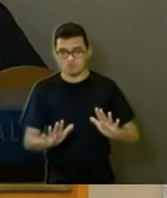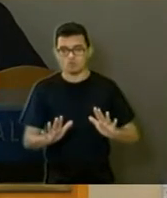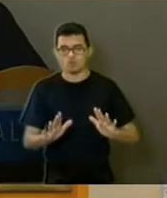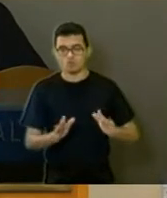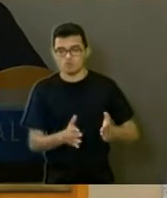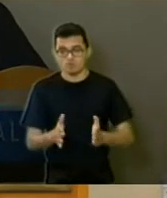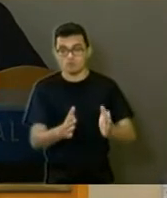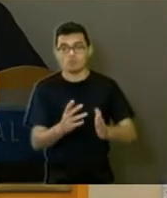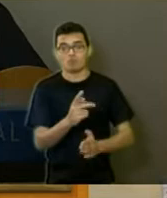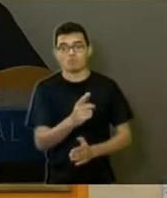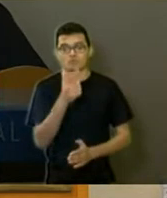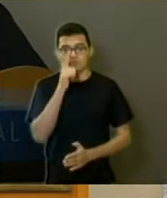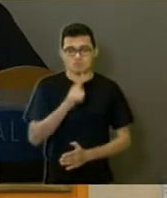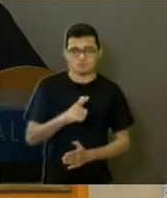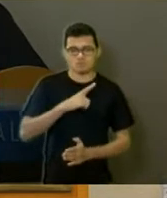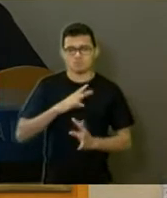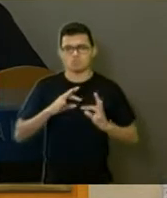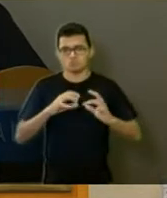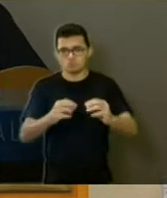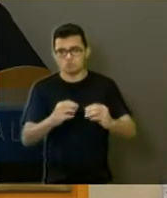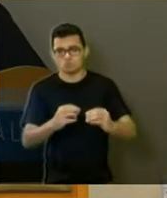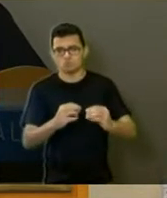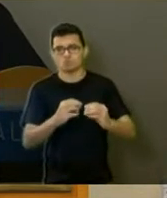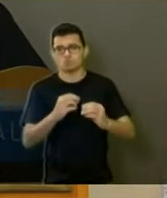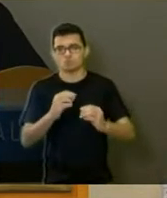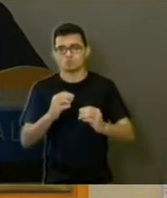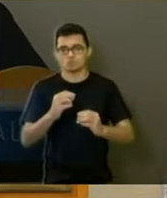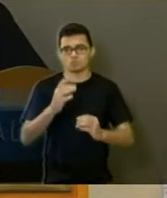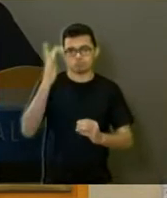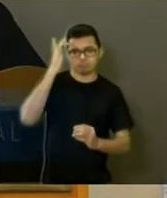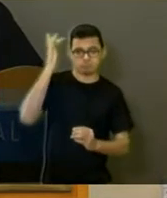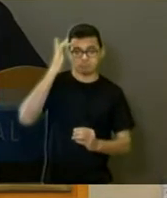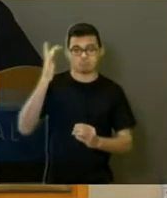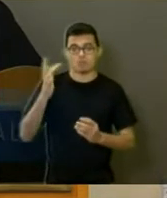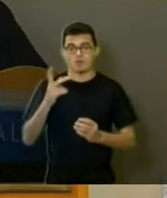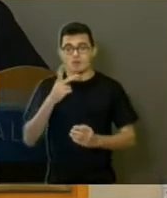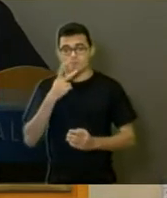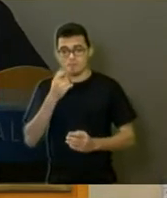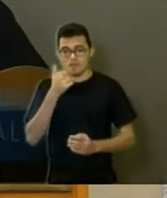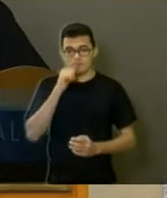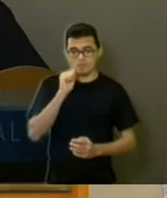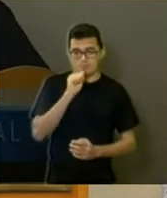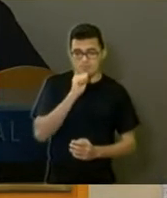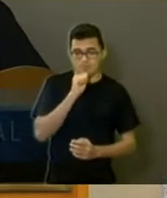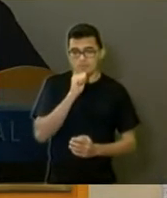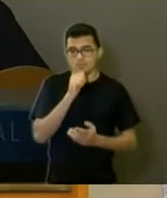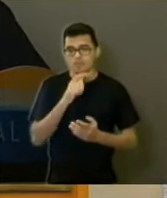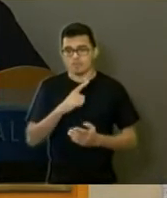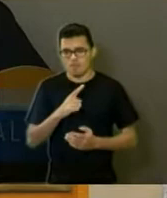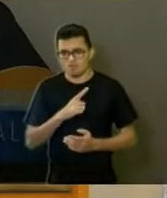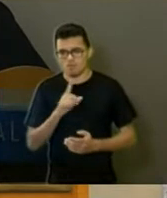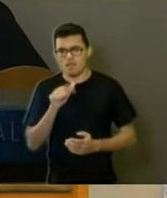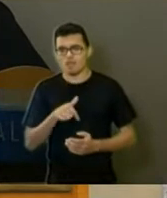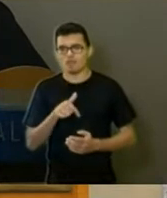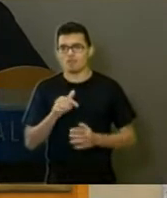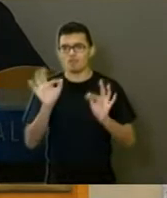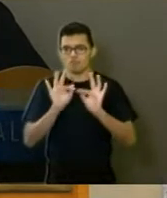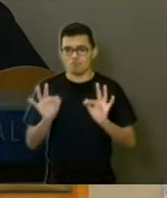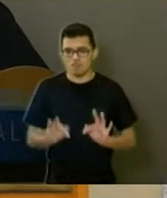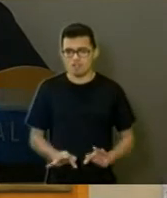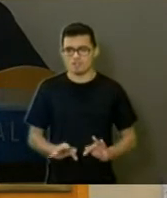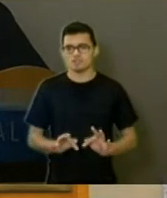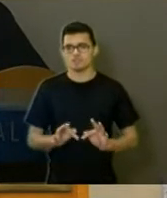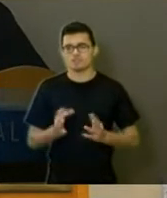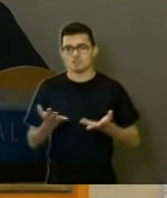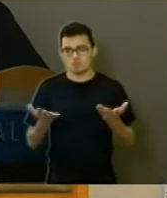possa realizar seus objetivos com muita sabedoria. Papai e mamãe devem estar comemorando com muita satisfação essa